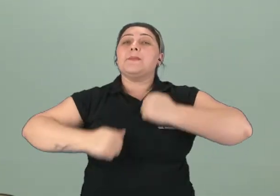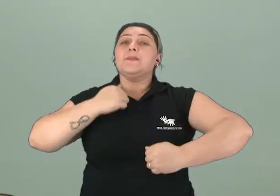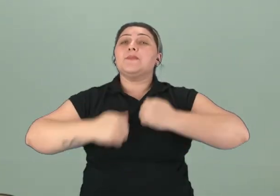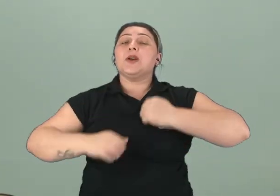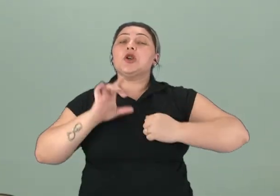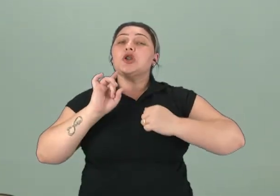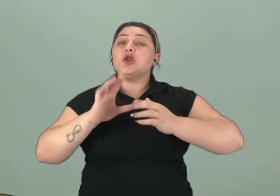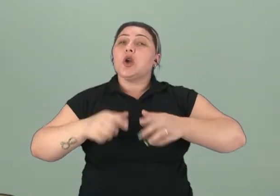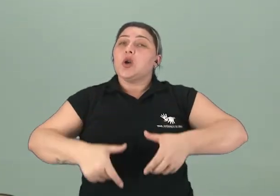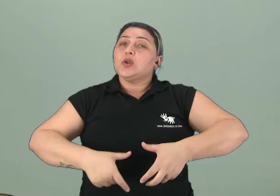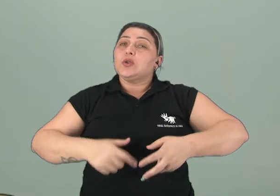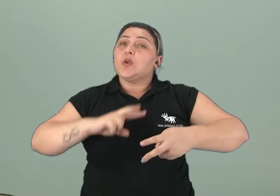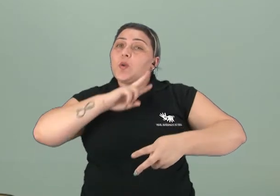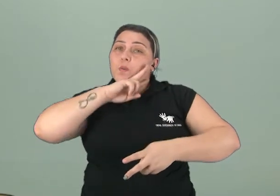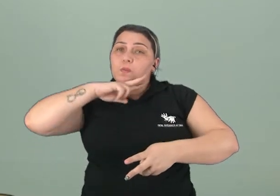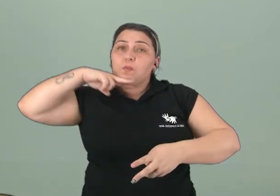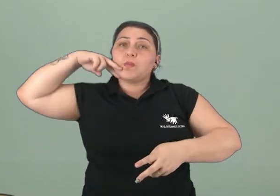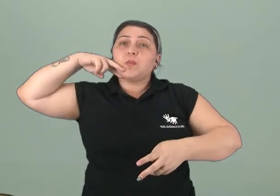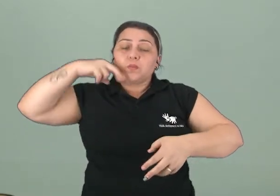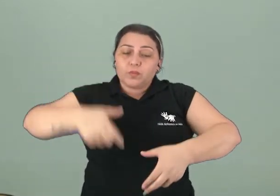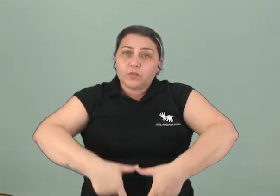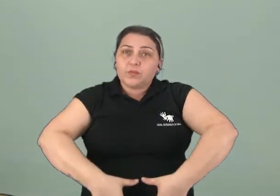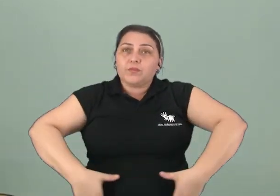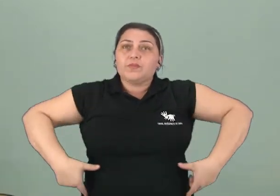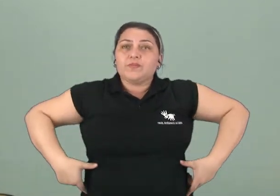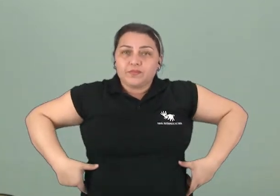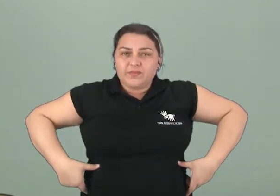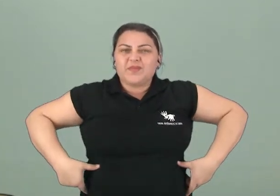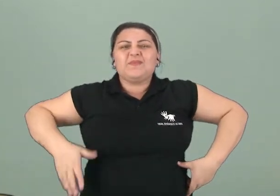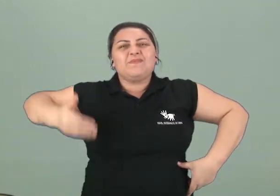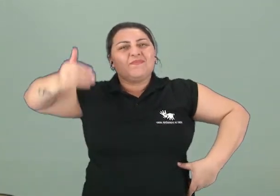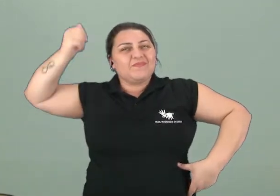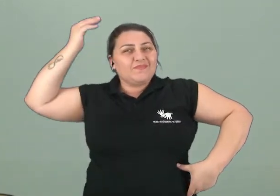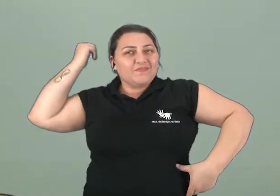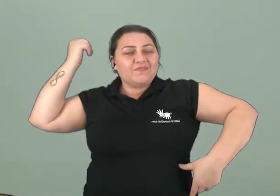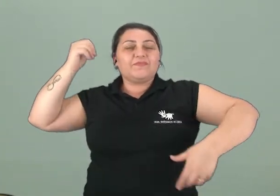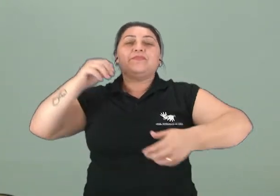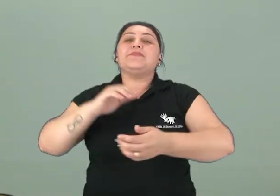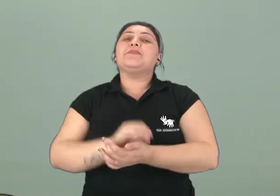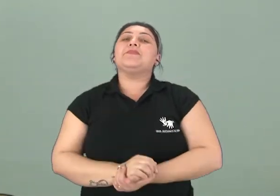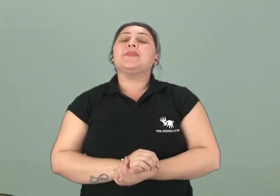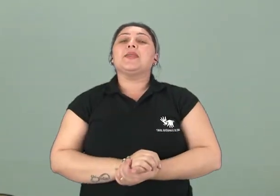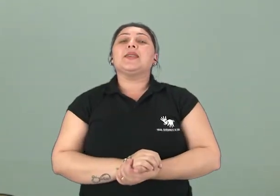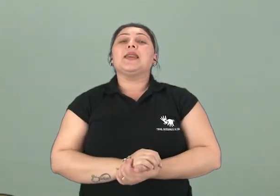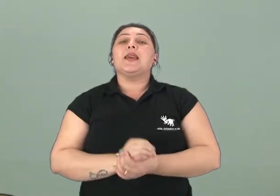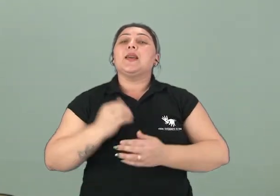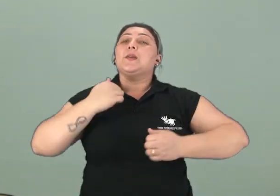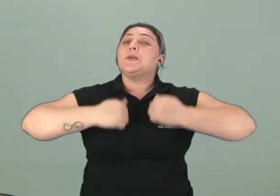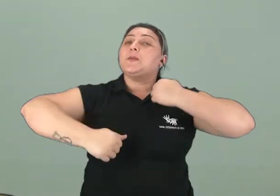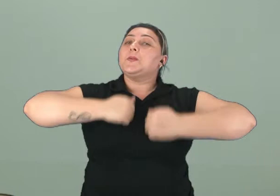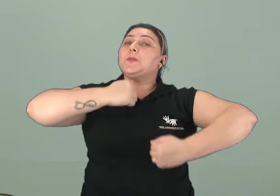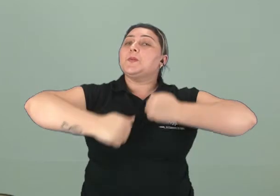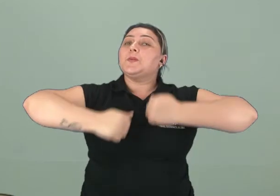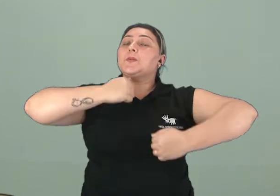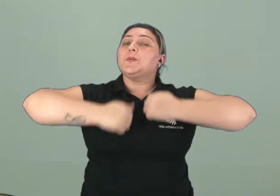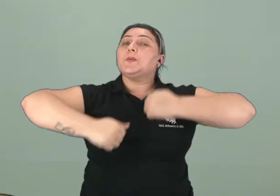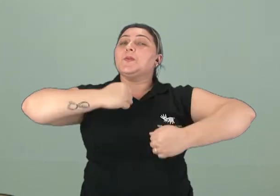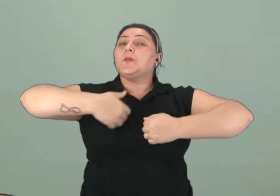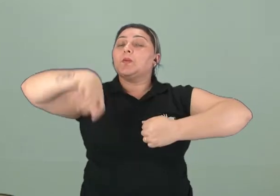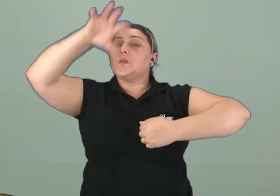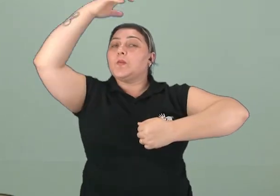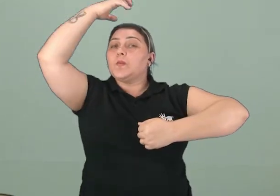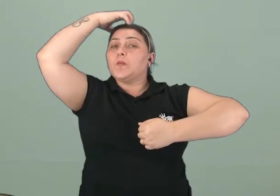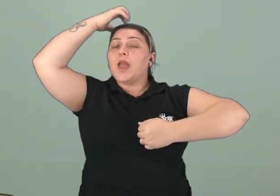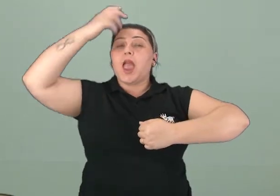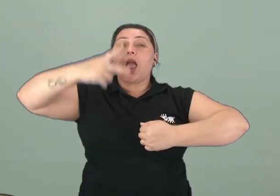karabá é capaz de baixo né cuecas de antigamente então quando ele se banhavam o rei passou